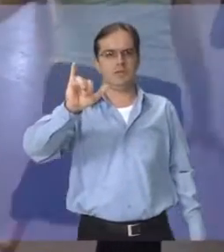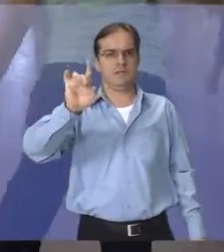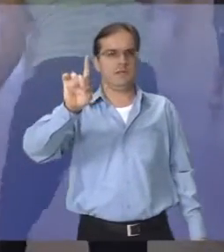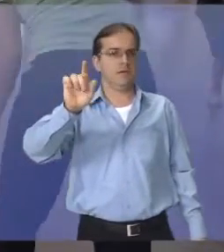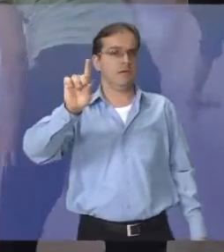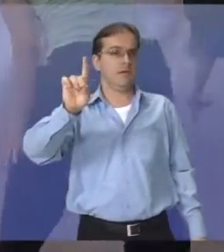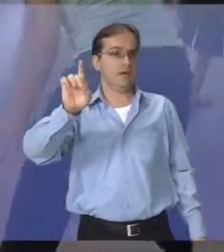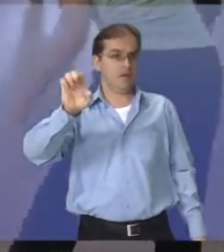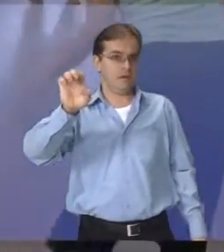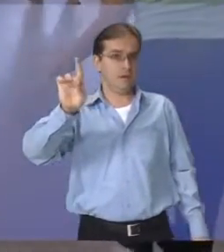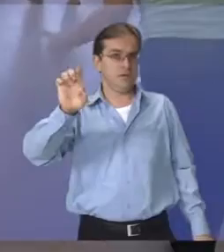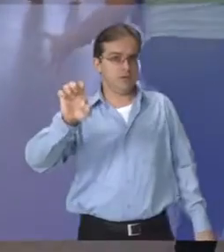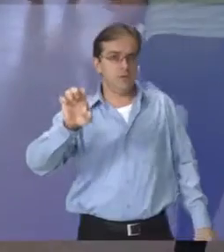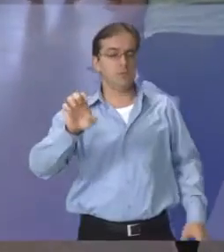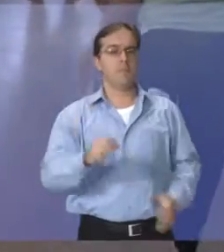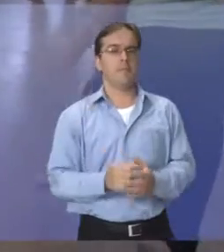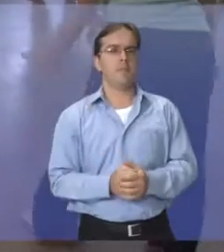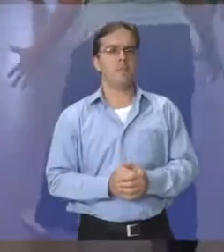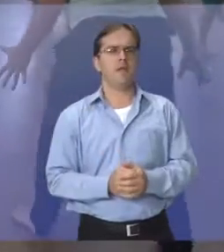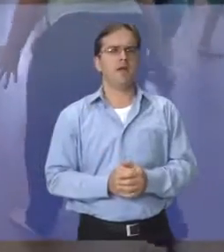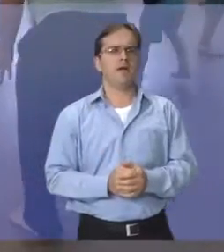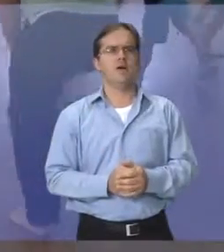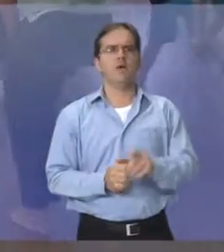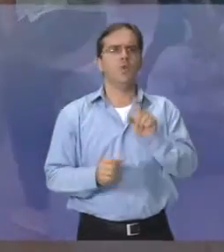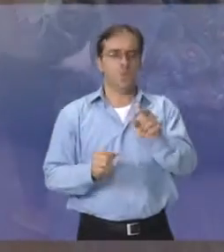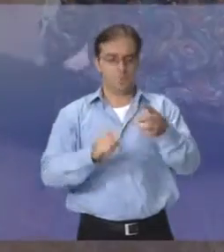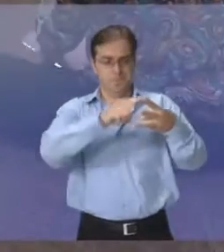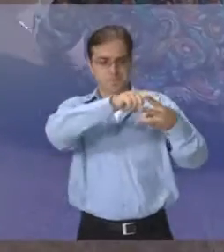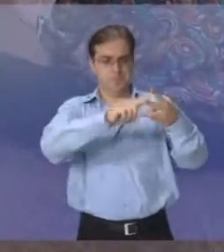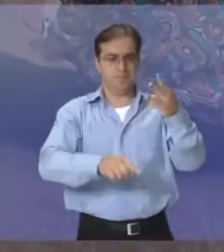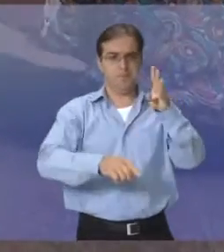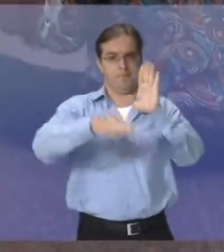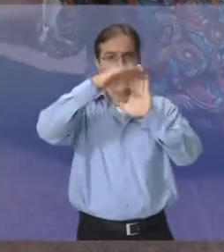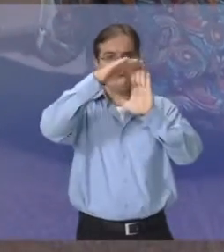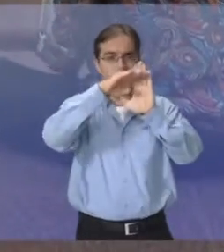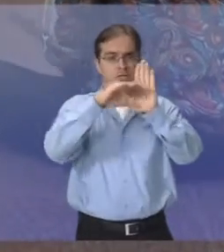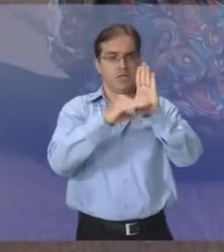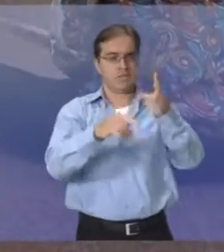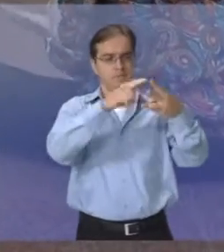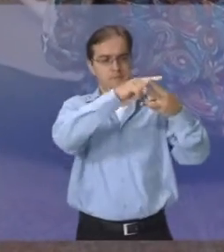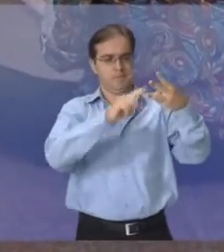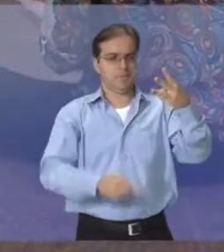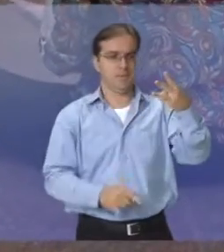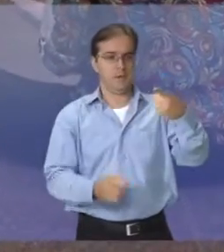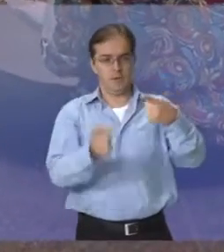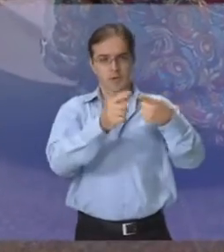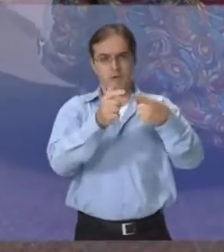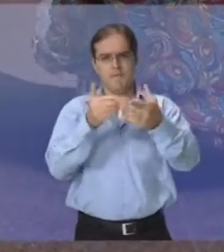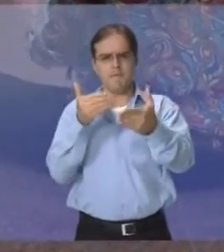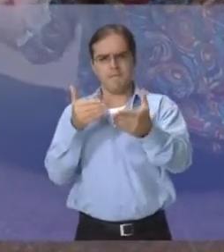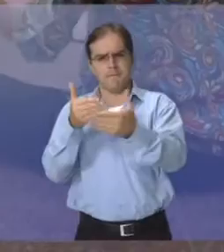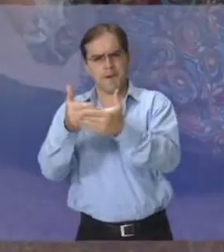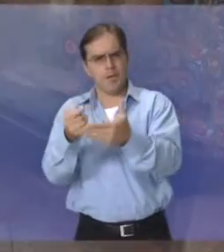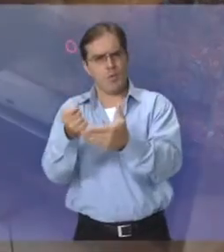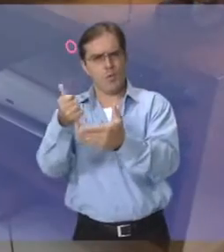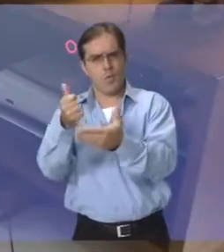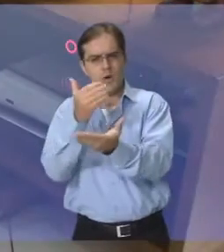3 projetos de pesquisa, alguns em fase de finalização, um outro que a gente está iniciando